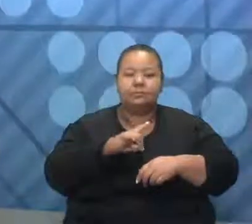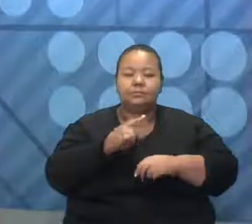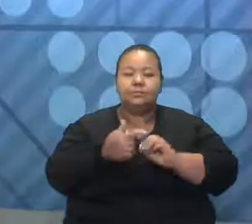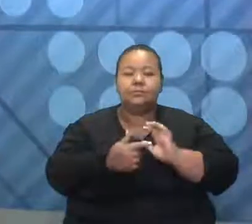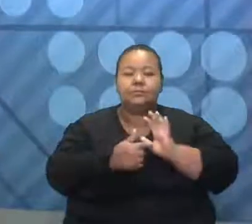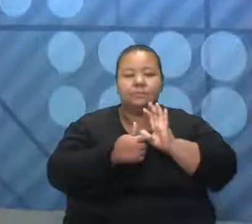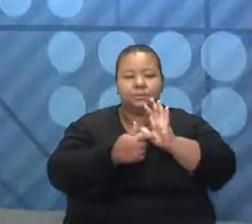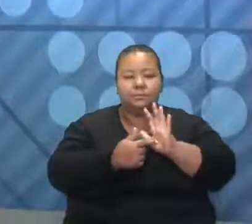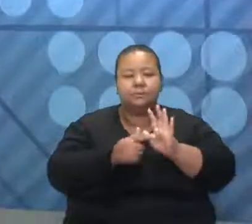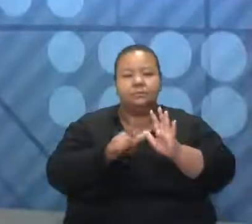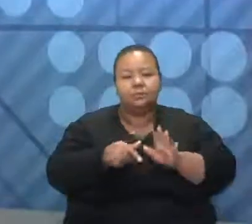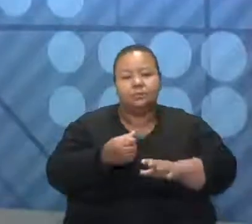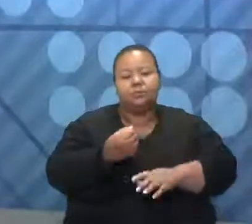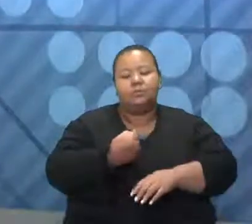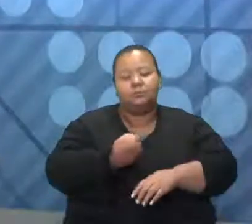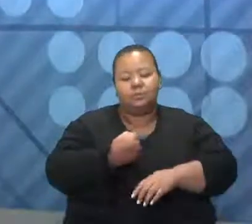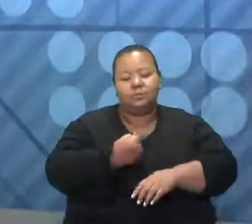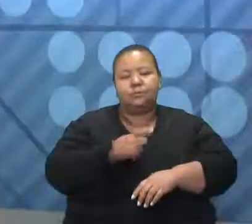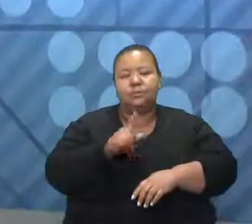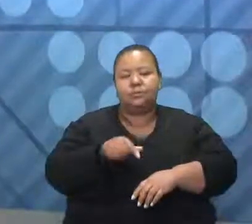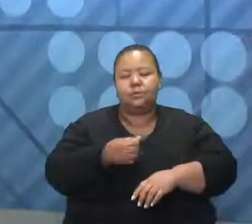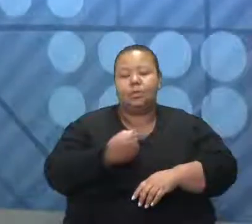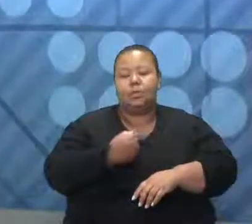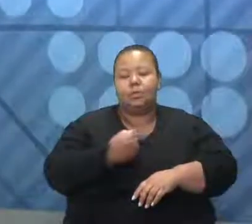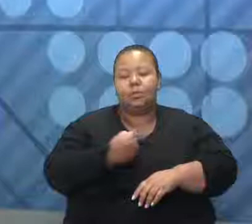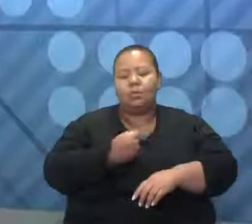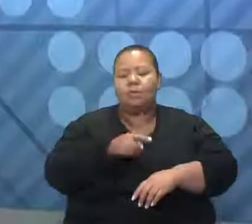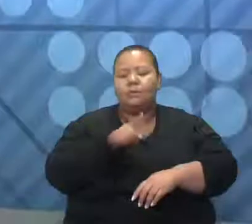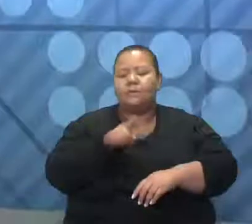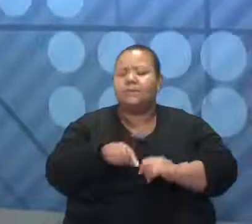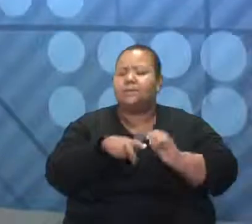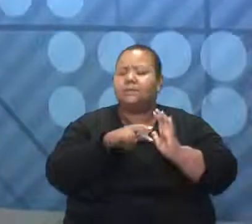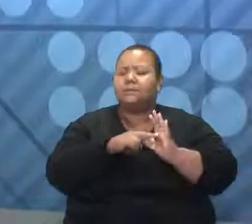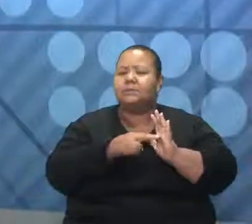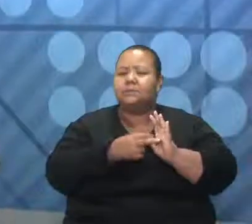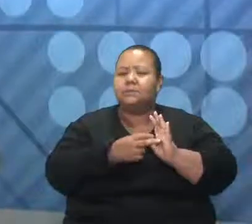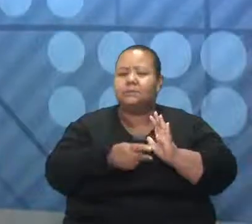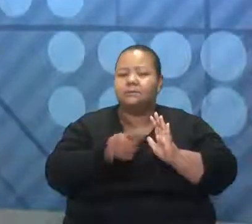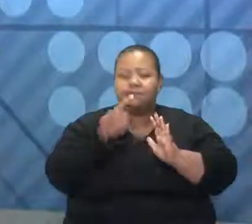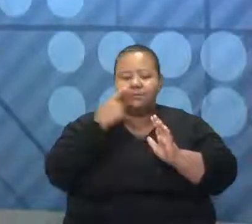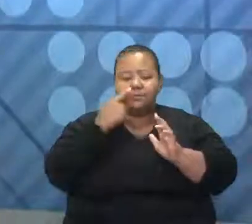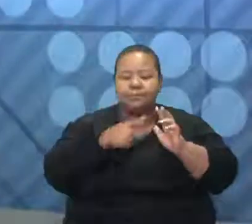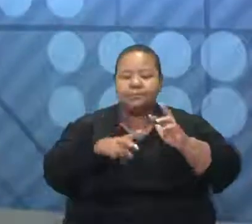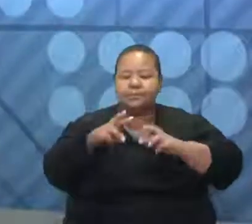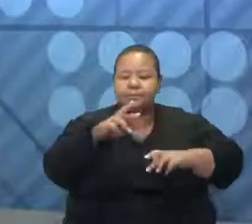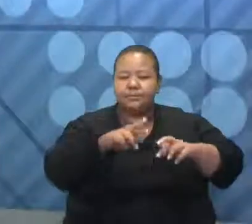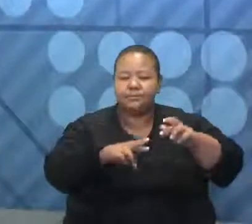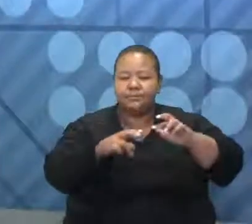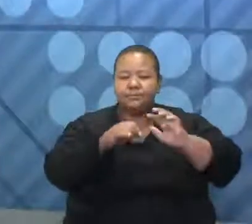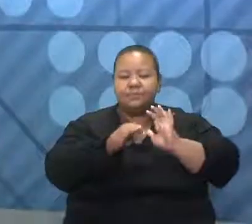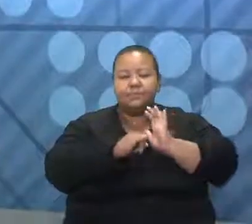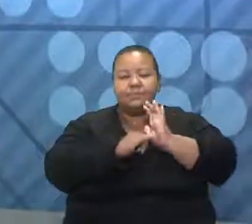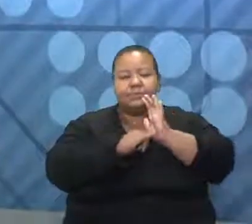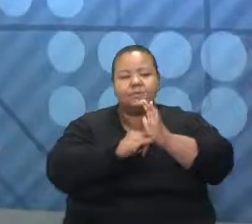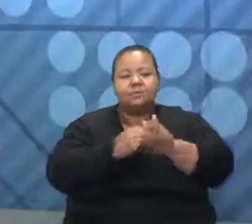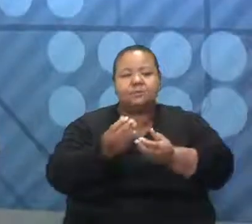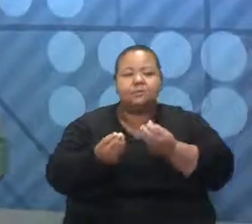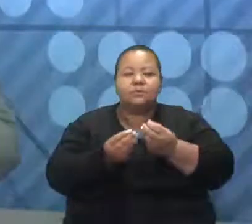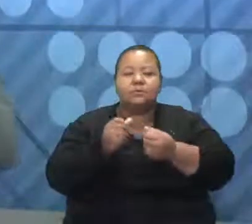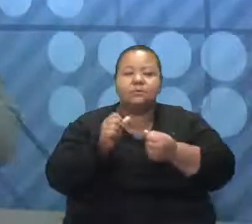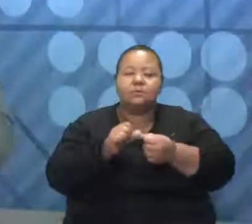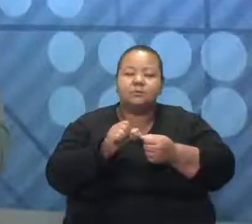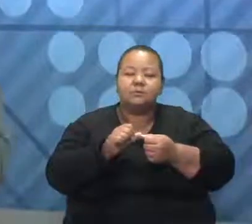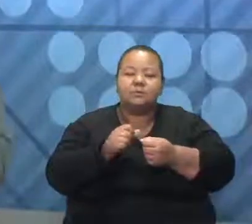mostrando. É um número? É um número. Mas o que esse número quer dizer? Então, eu tenho que analisar esses indicadores. Mas como que eu faço essa